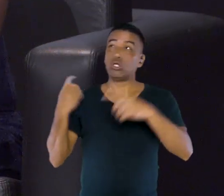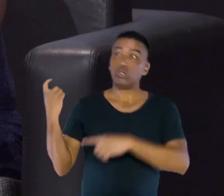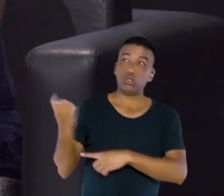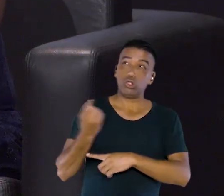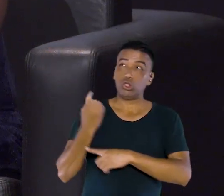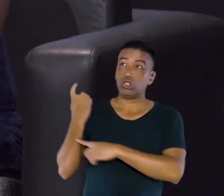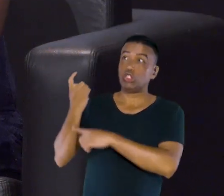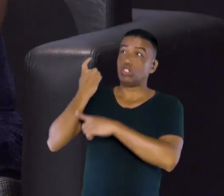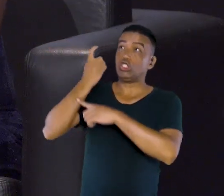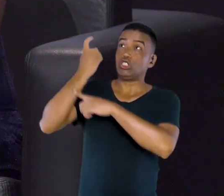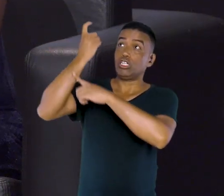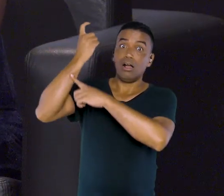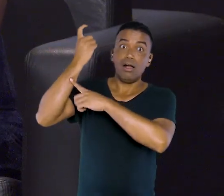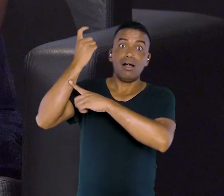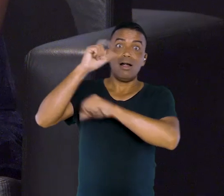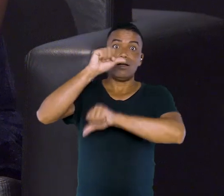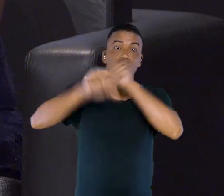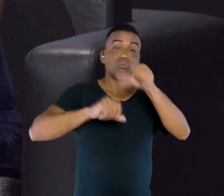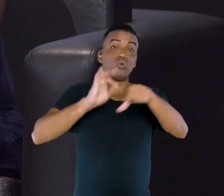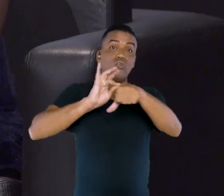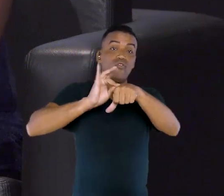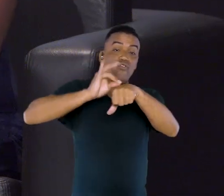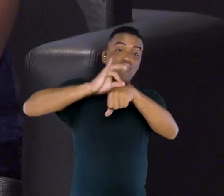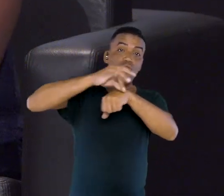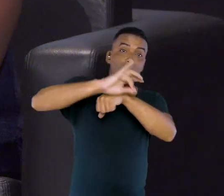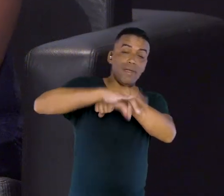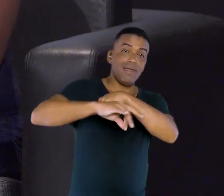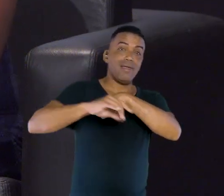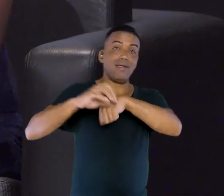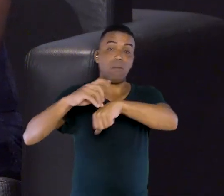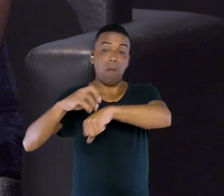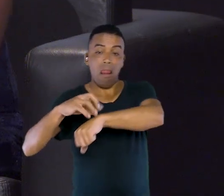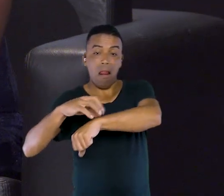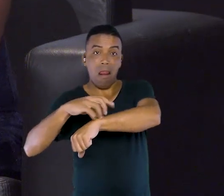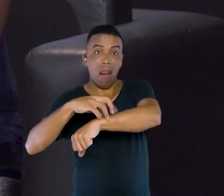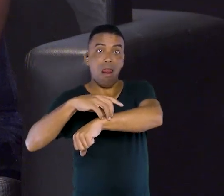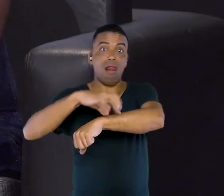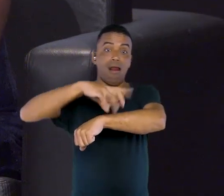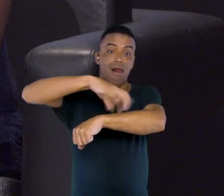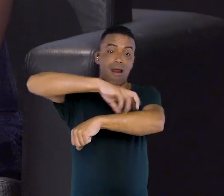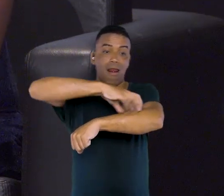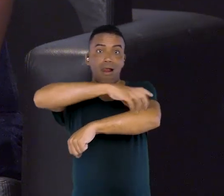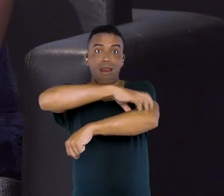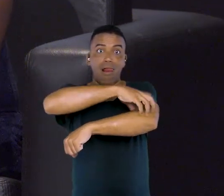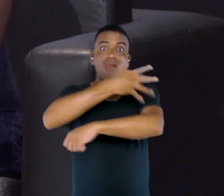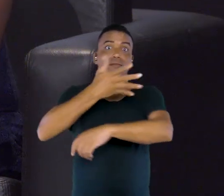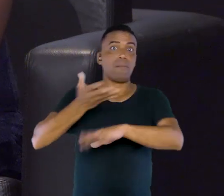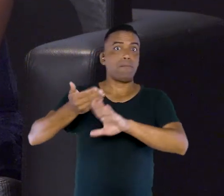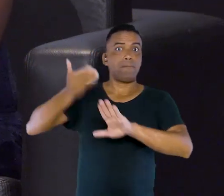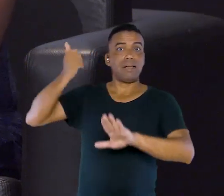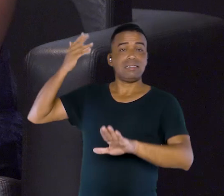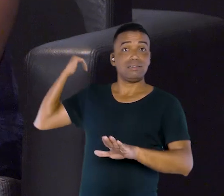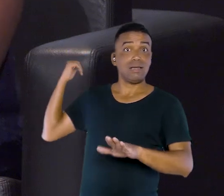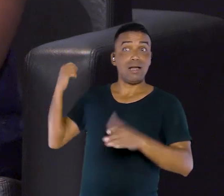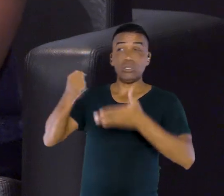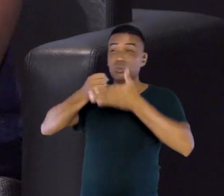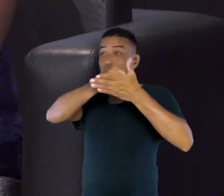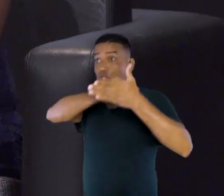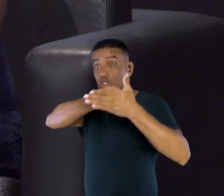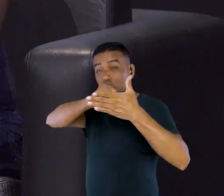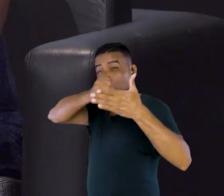foi transformado em formiguinha de fogo, em lacraia, em aranha, no formato de agora. Antigamente eles